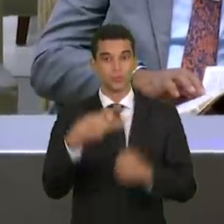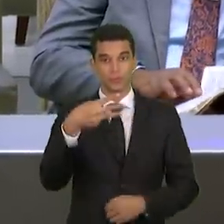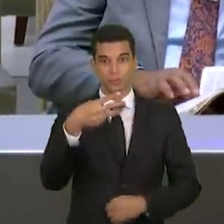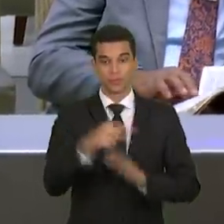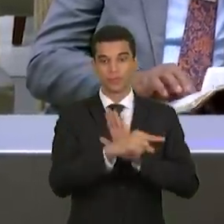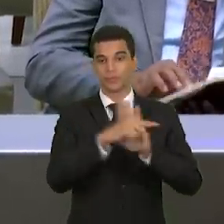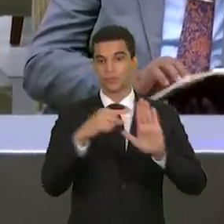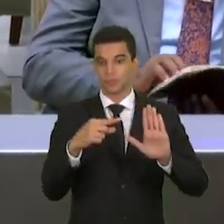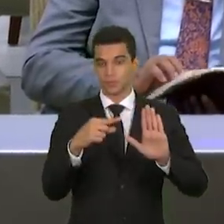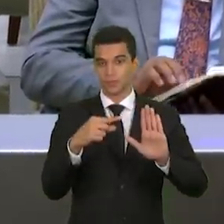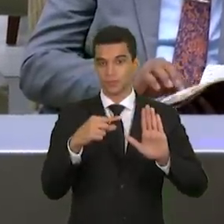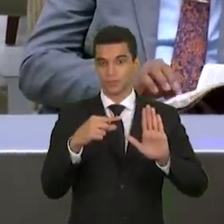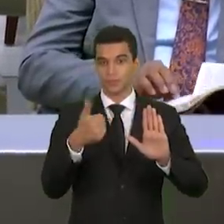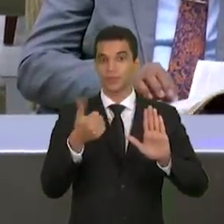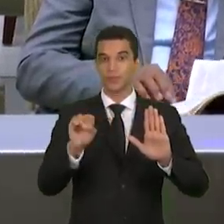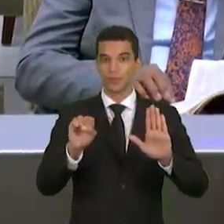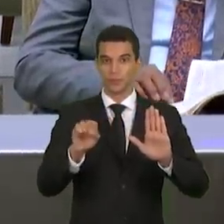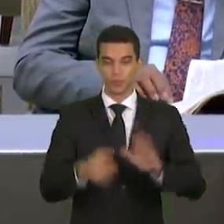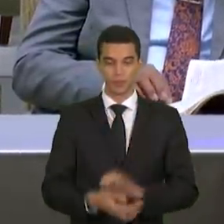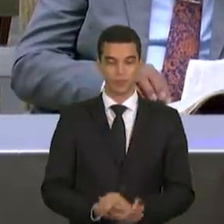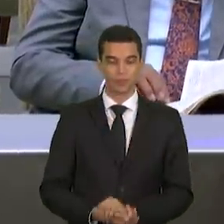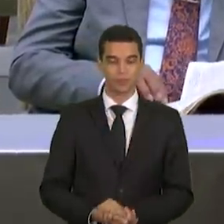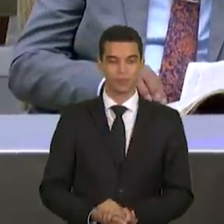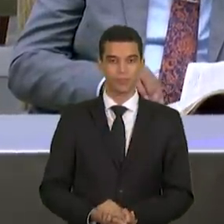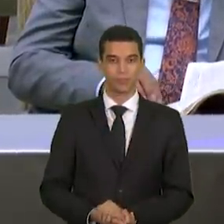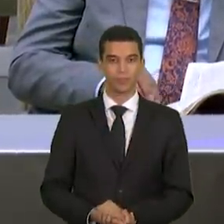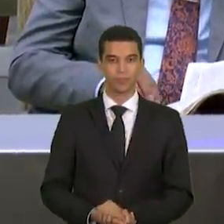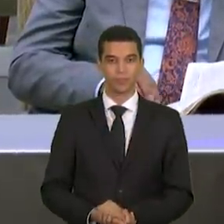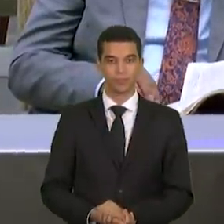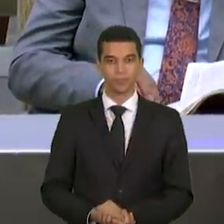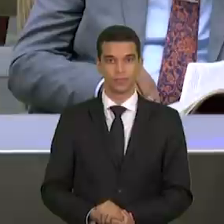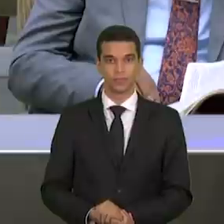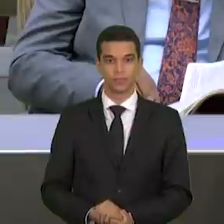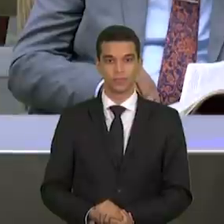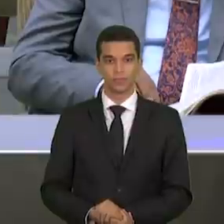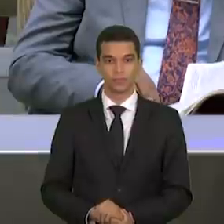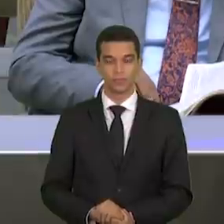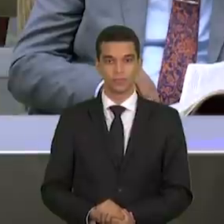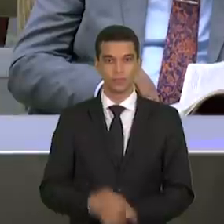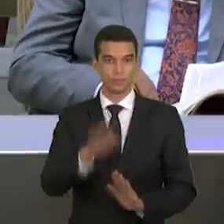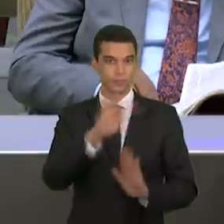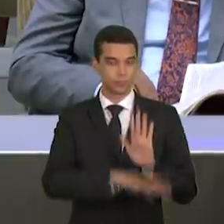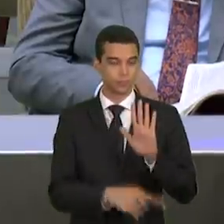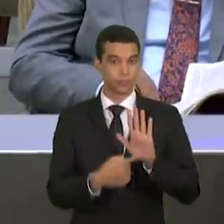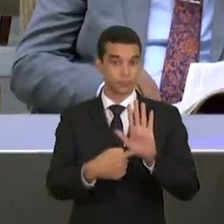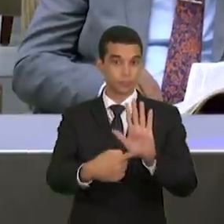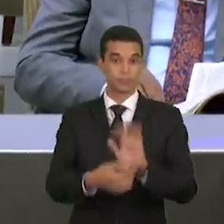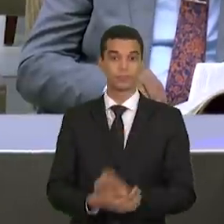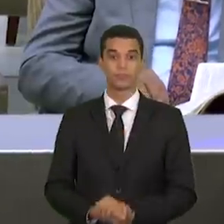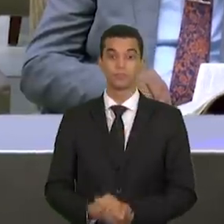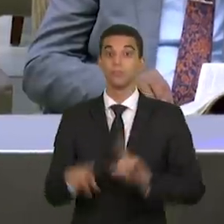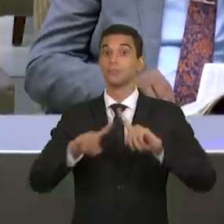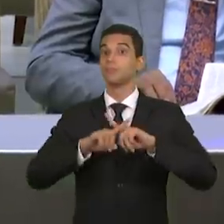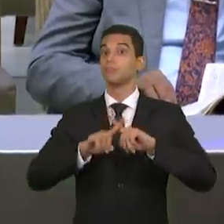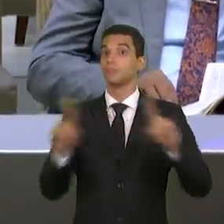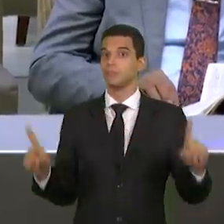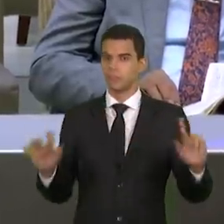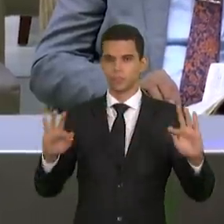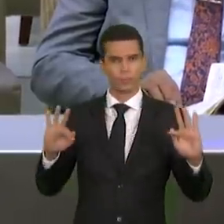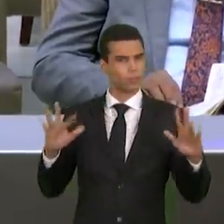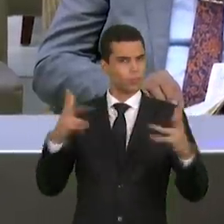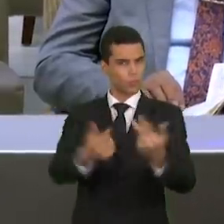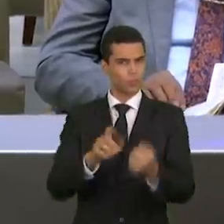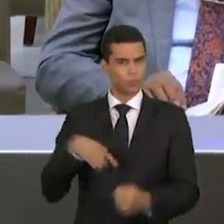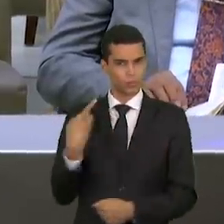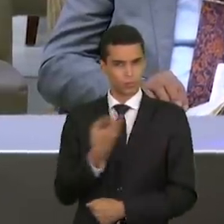e o versículo 18. Está escrito: mas todos nós, com